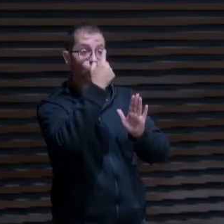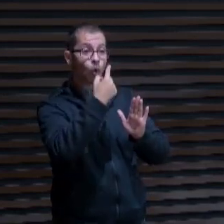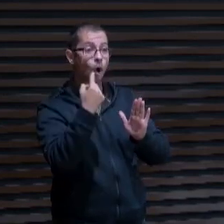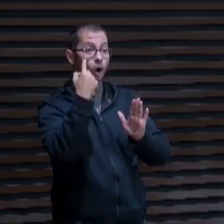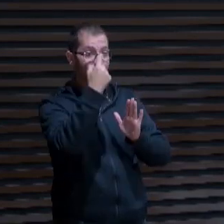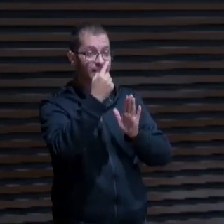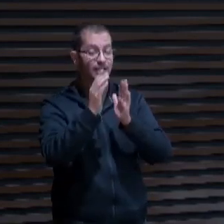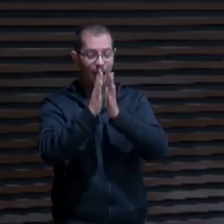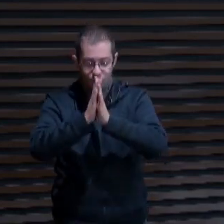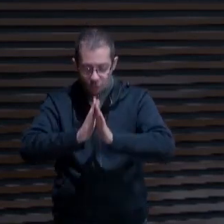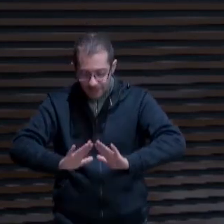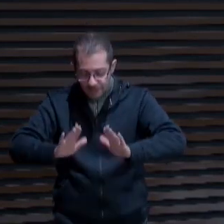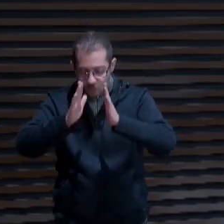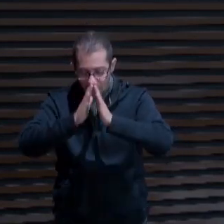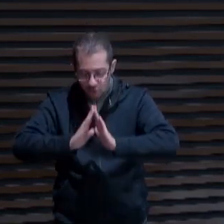Senhor, adorando ao Senhor.